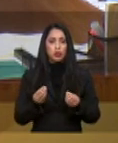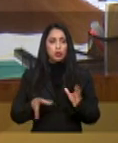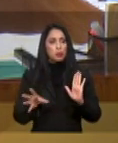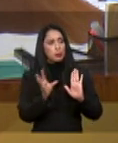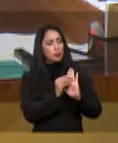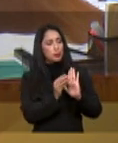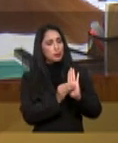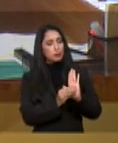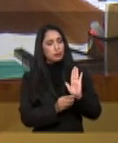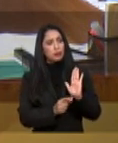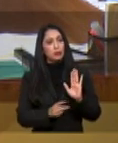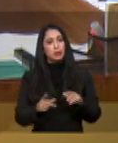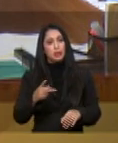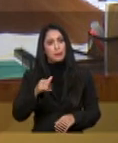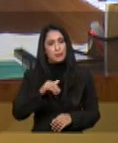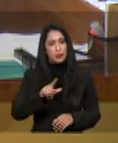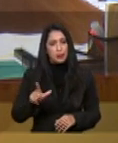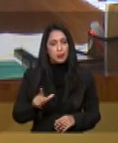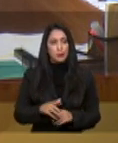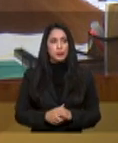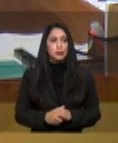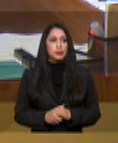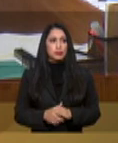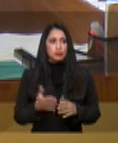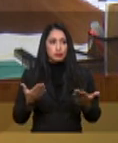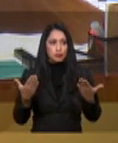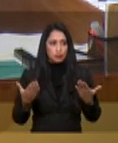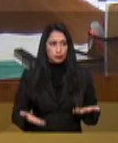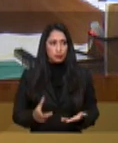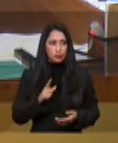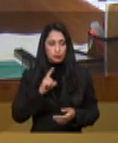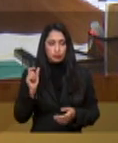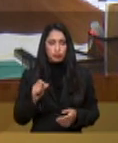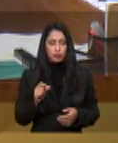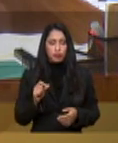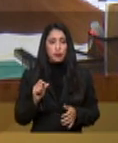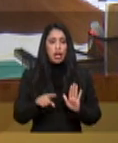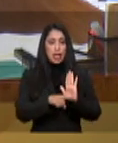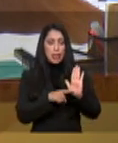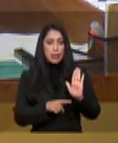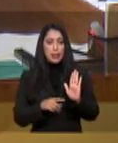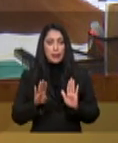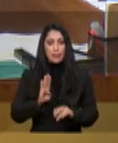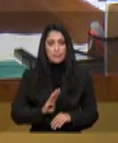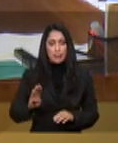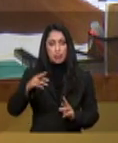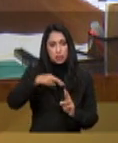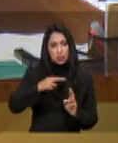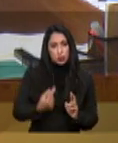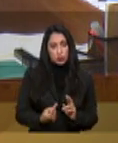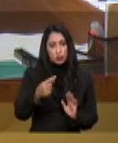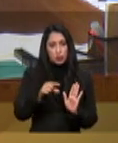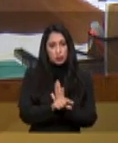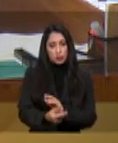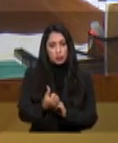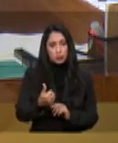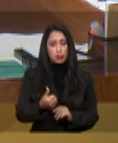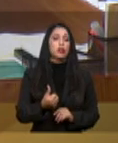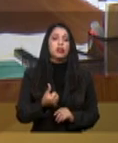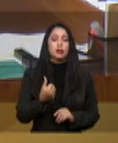penal. Retomo eu. Quanto à alegação de afronta à linha B do inciso 1 do parágrafo 1º do artigo 62 da